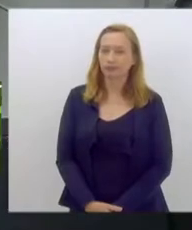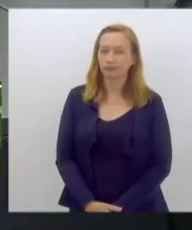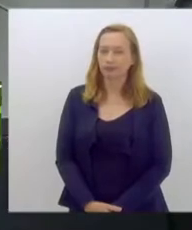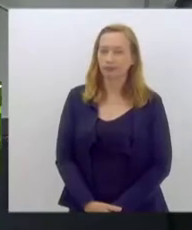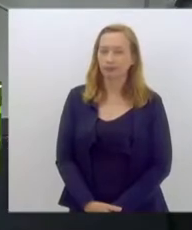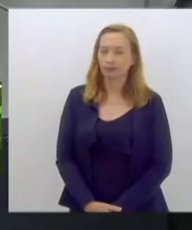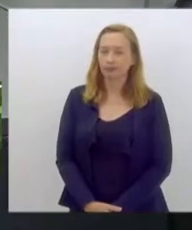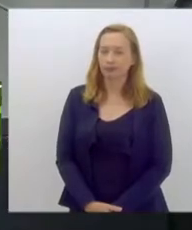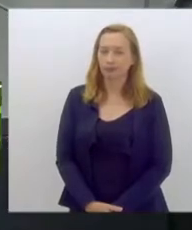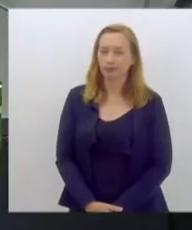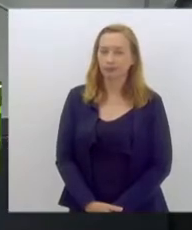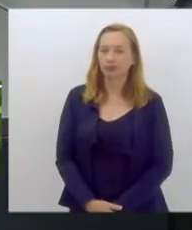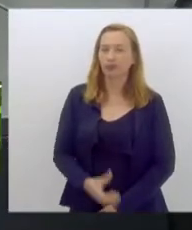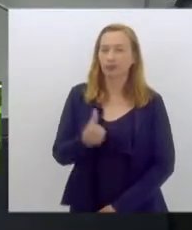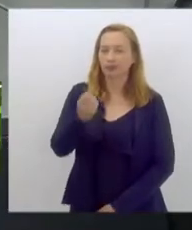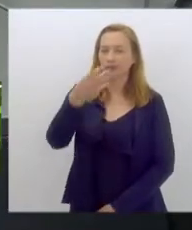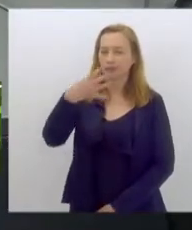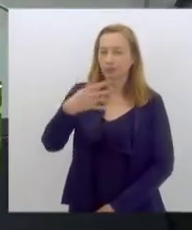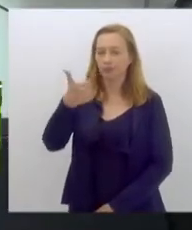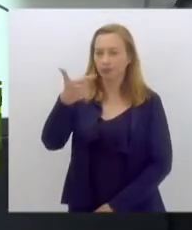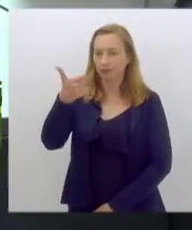Eu